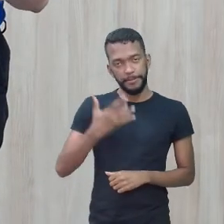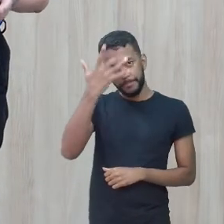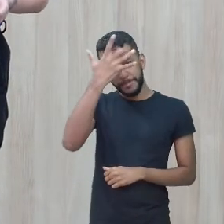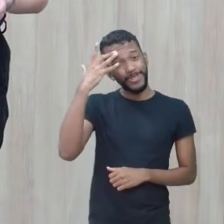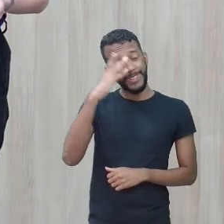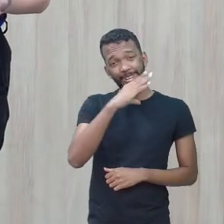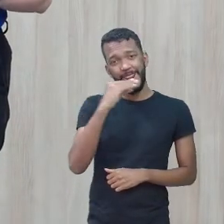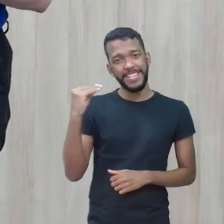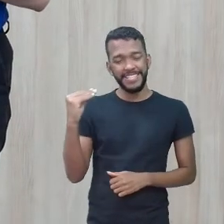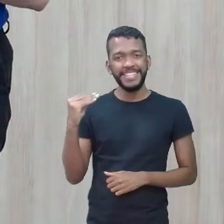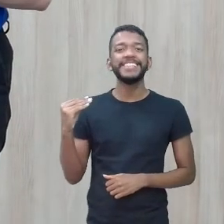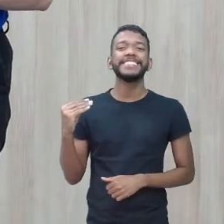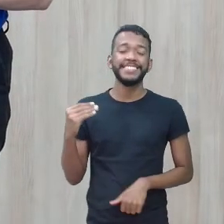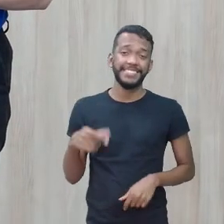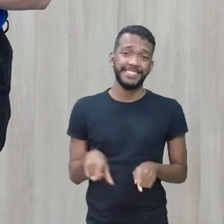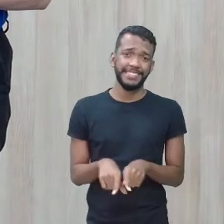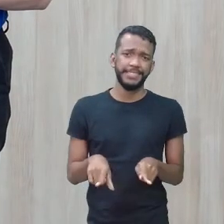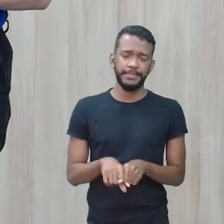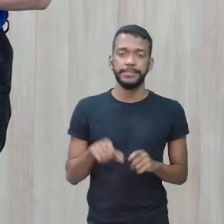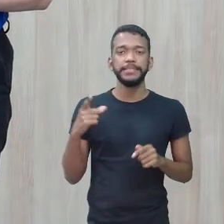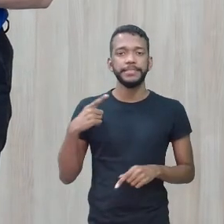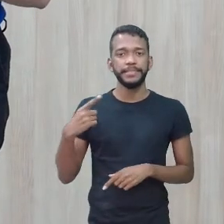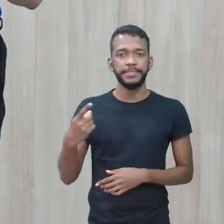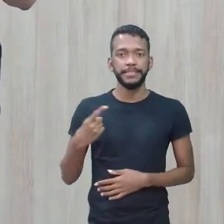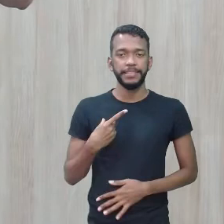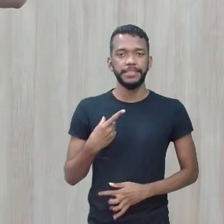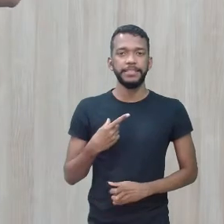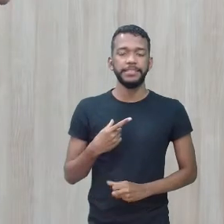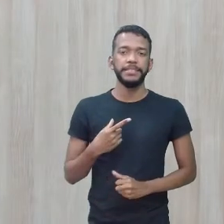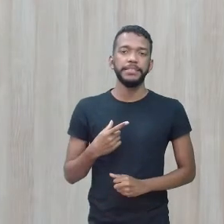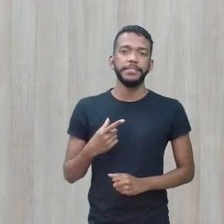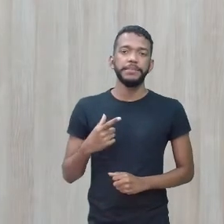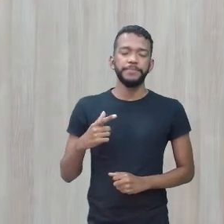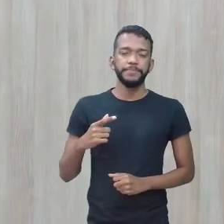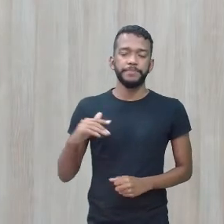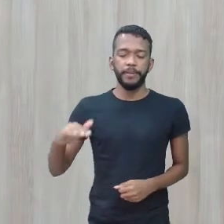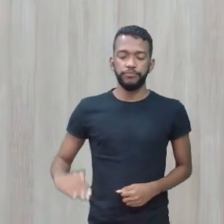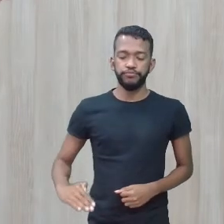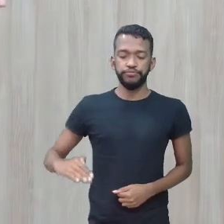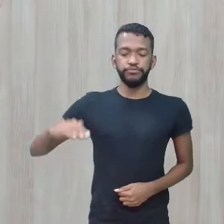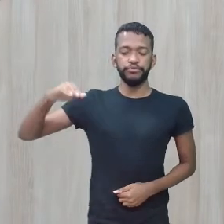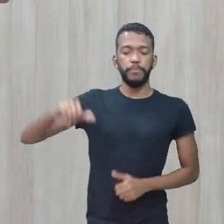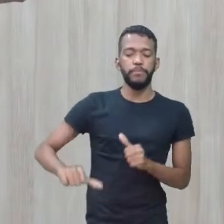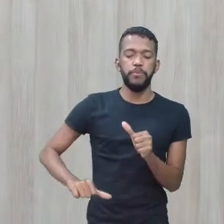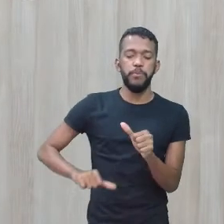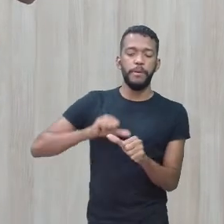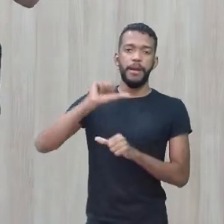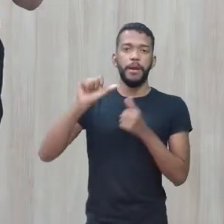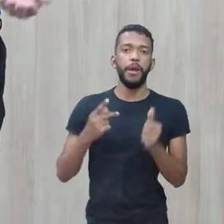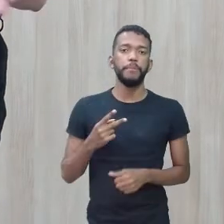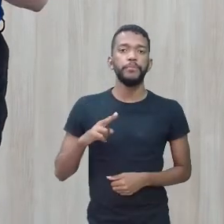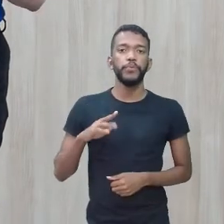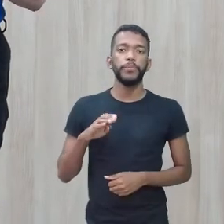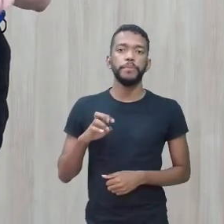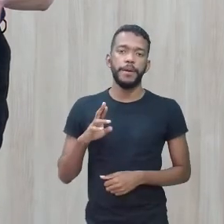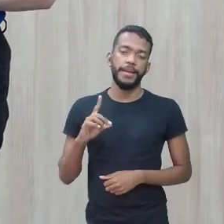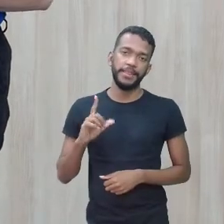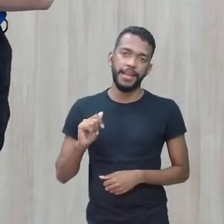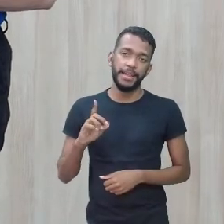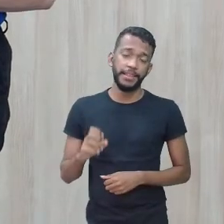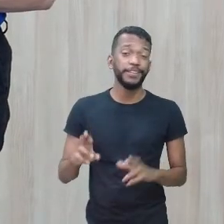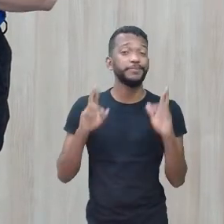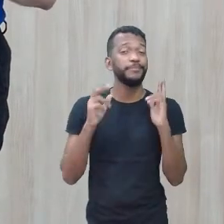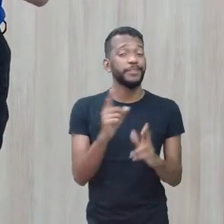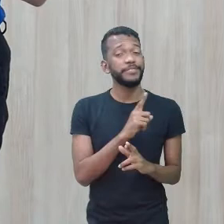como a adolescência e a puberdade. Então, espero que todos tenham feito e que tenha sido uma